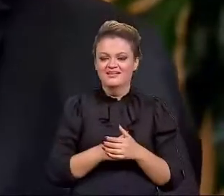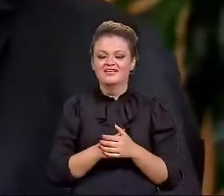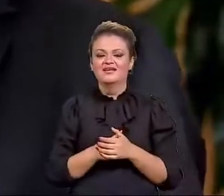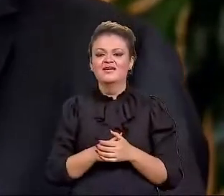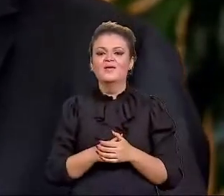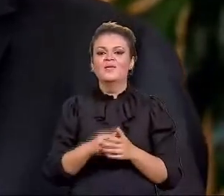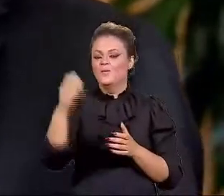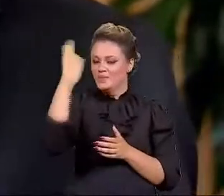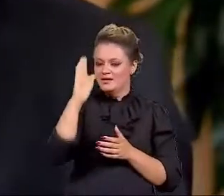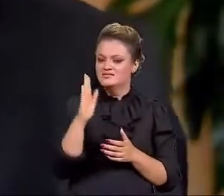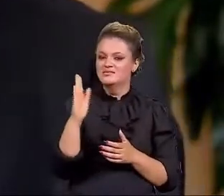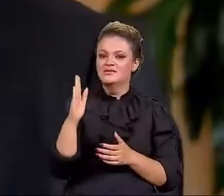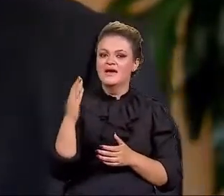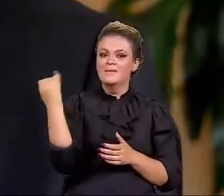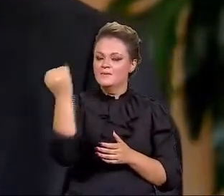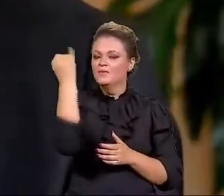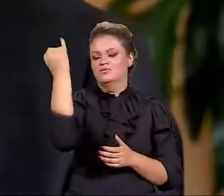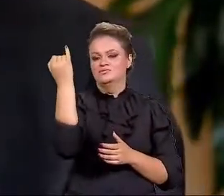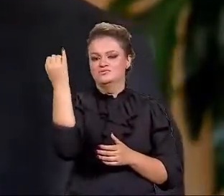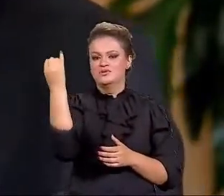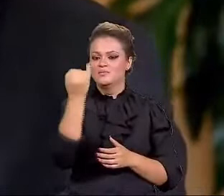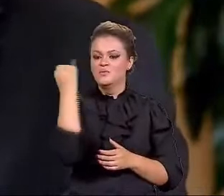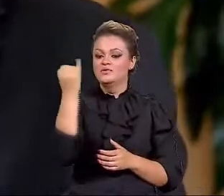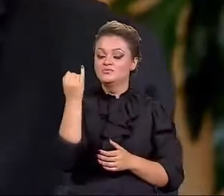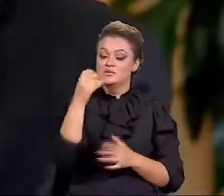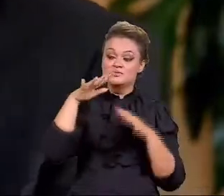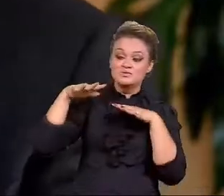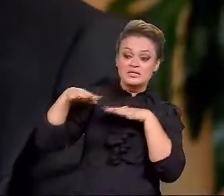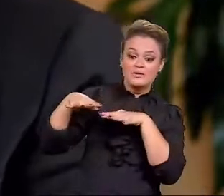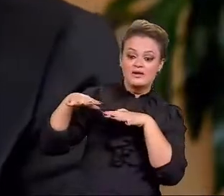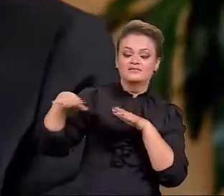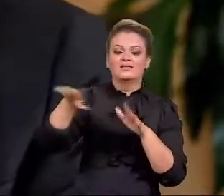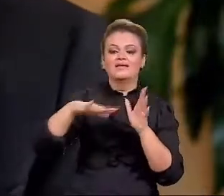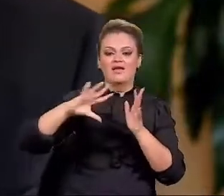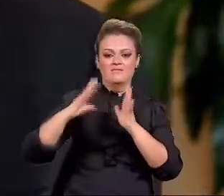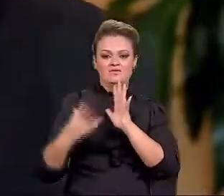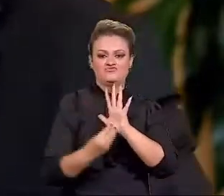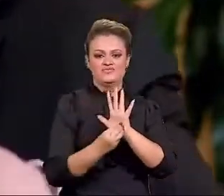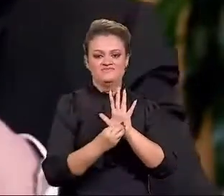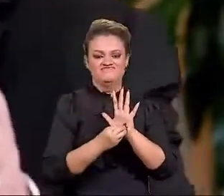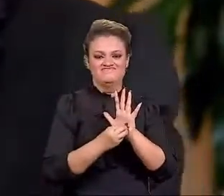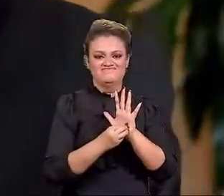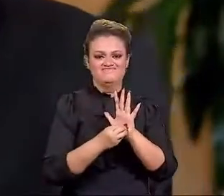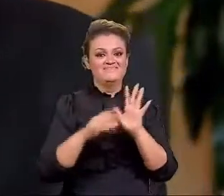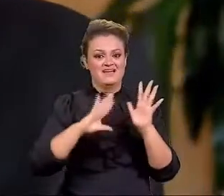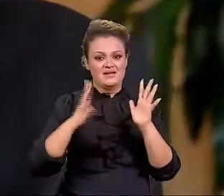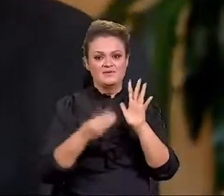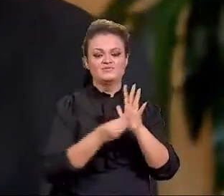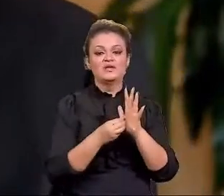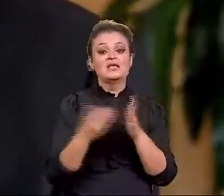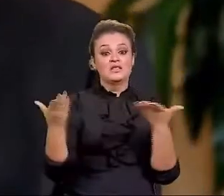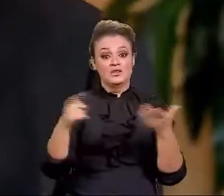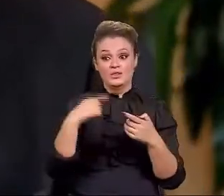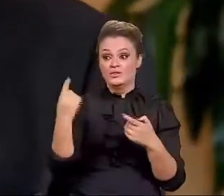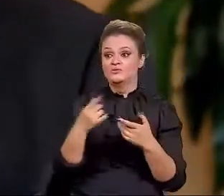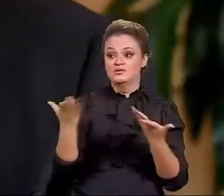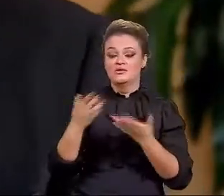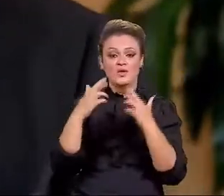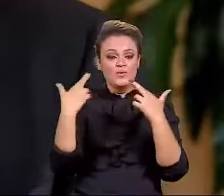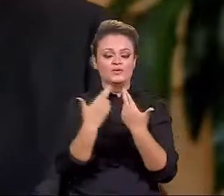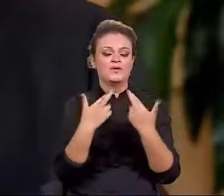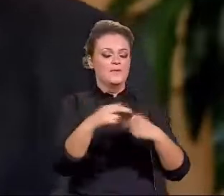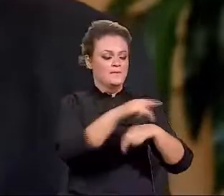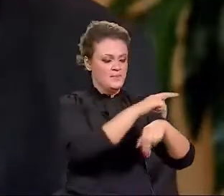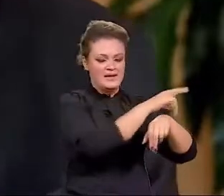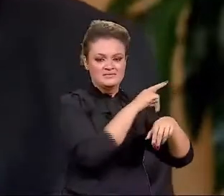todo mundo está de olho na Amazônia. E agora que nós decidimos fazer uma reunião entre os países amazônicos, dia 8 e 9